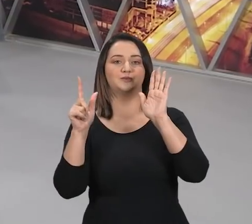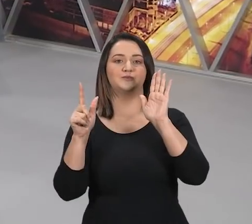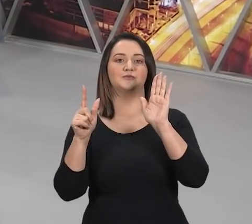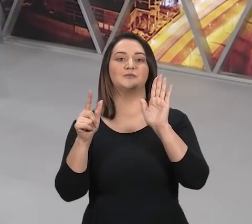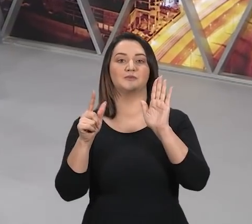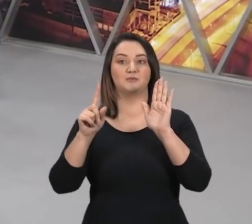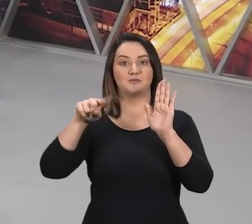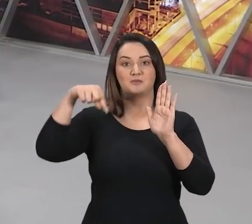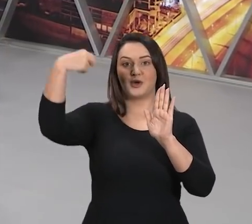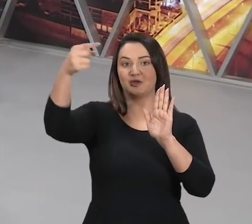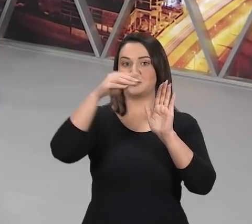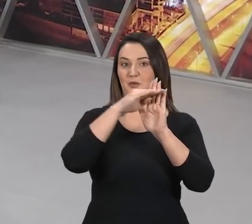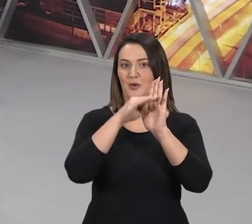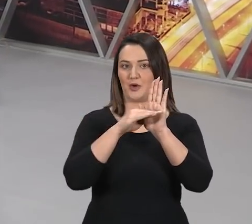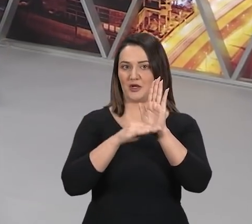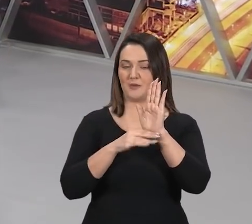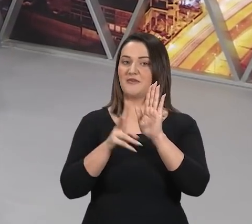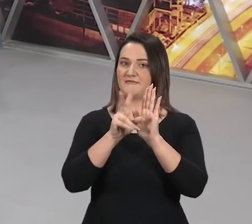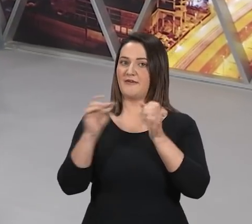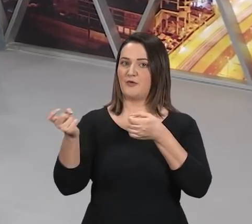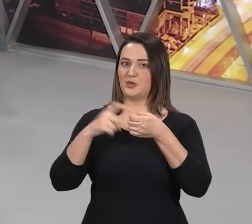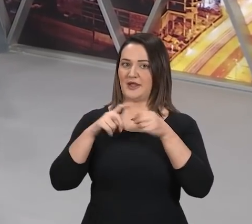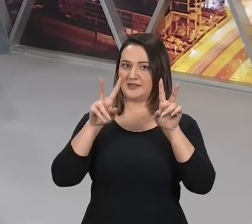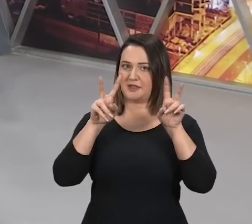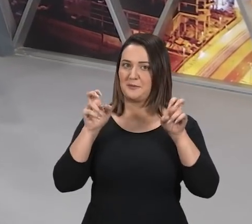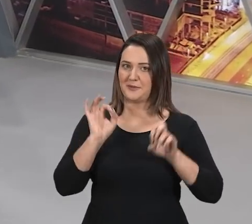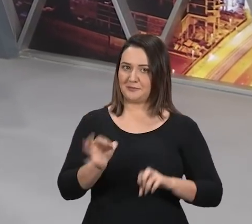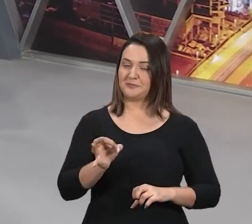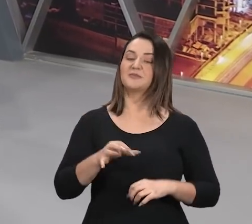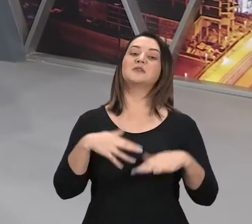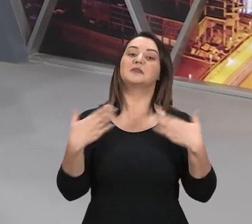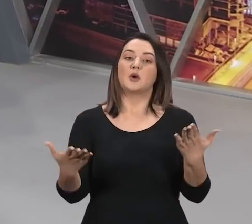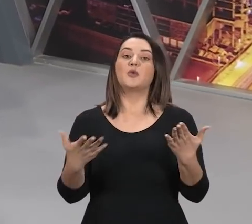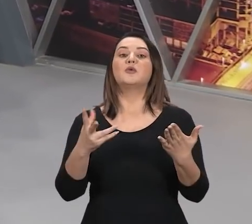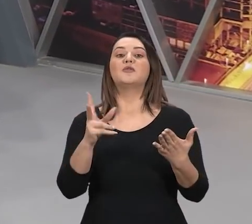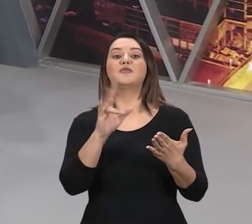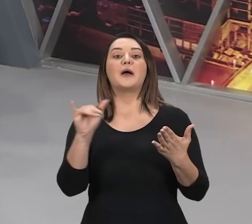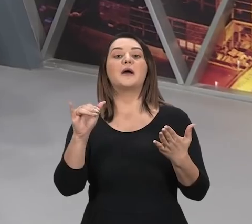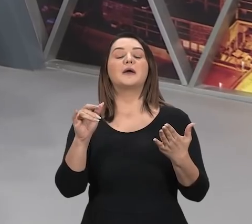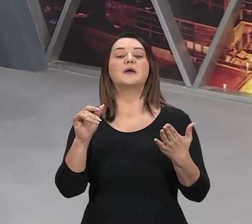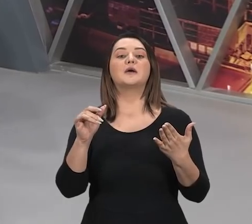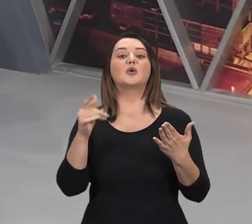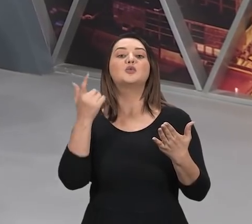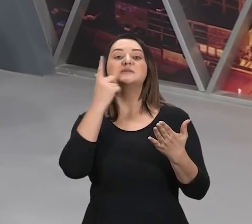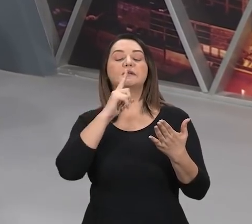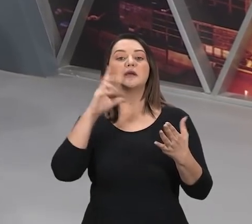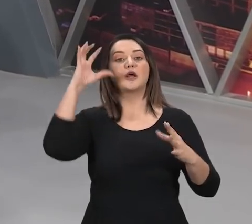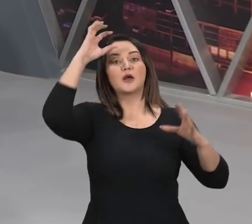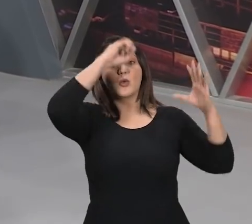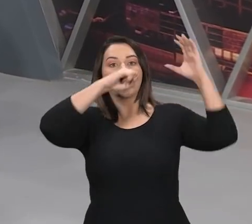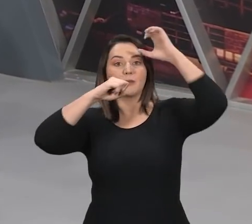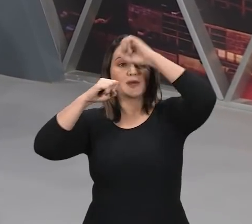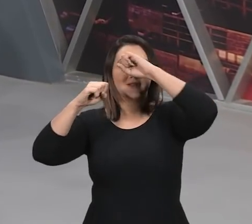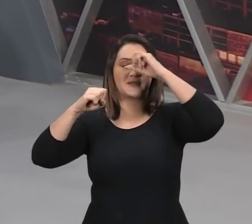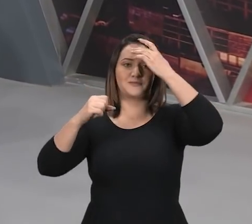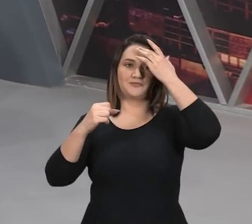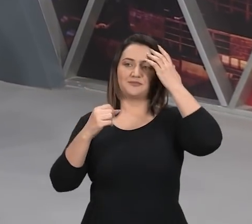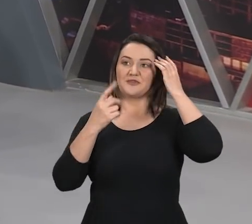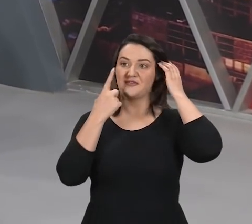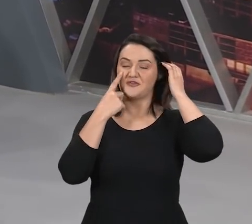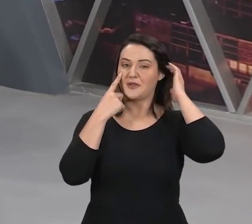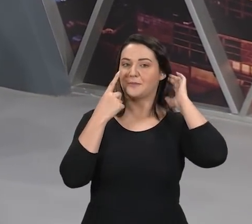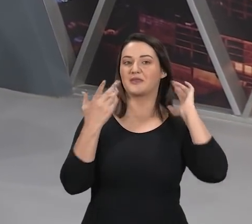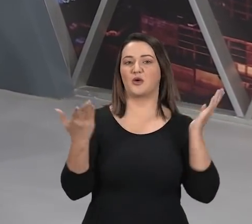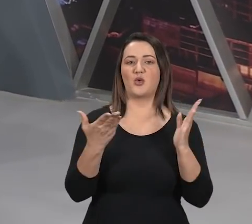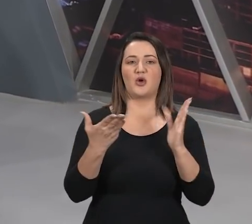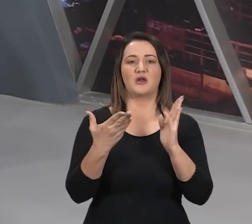mostrar mais um texto no tema de hoje, porque no próximo programa vamos voltar nesse mesmo tema, e aí a gente vai poder ampliar